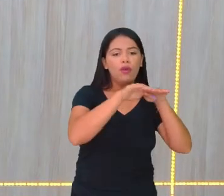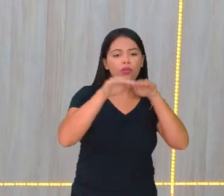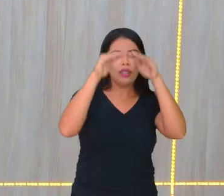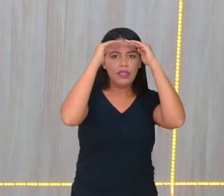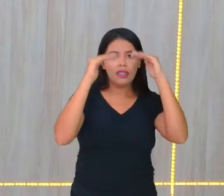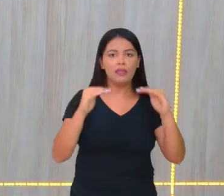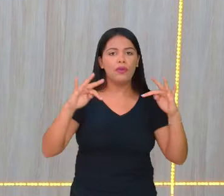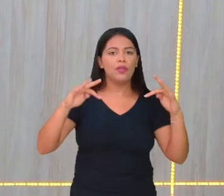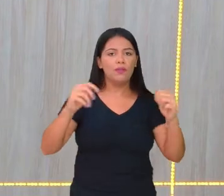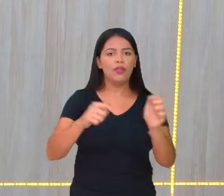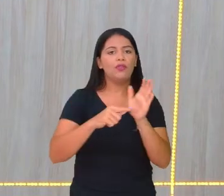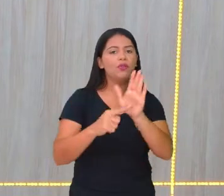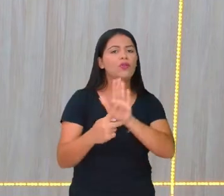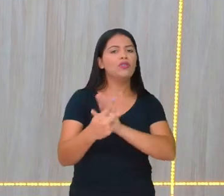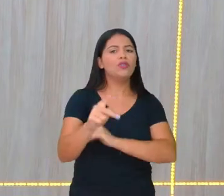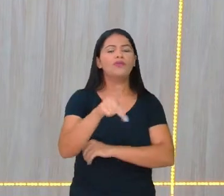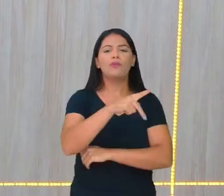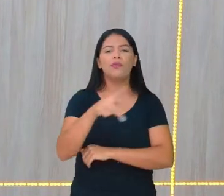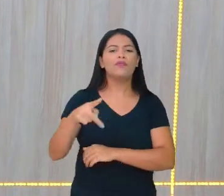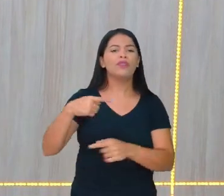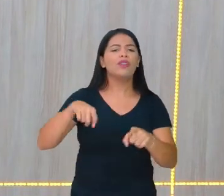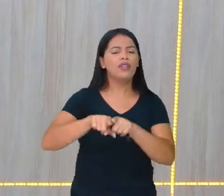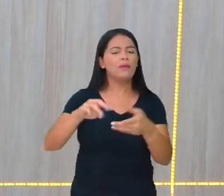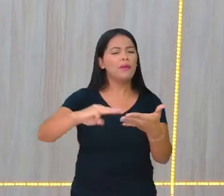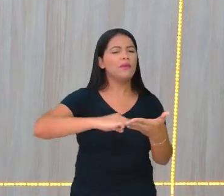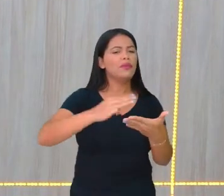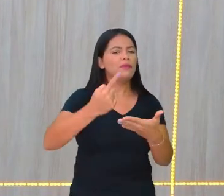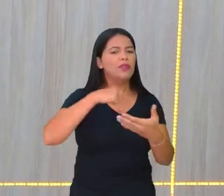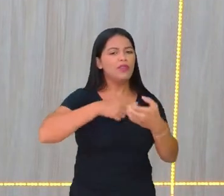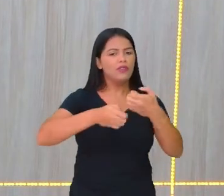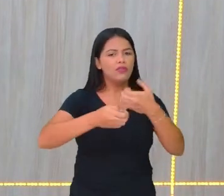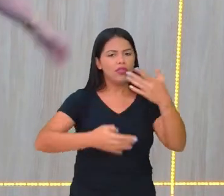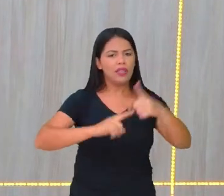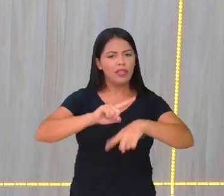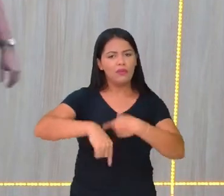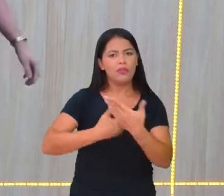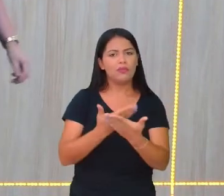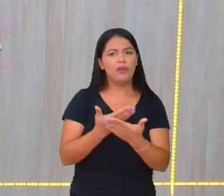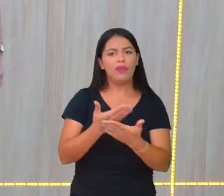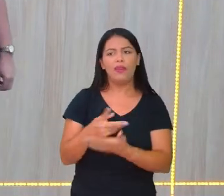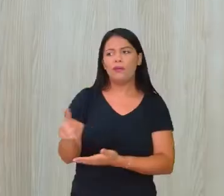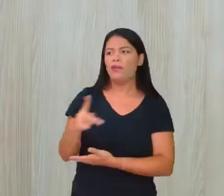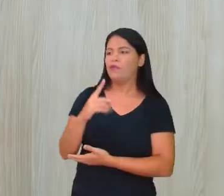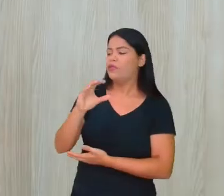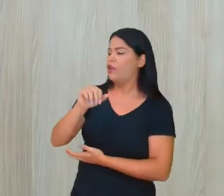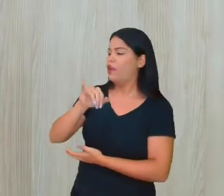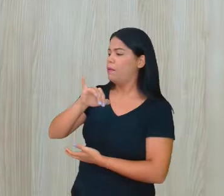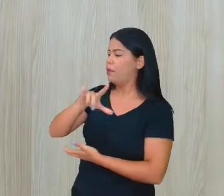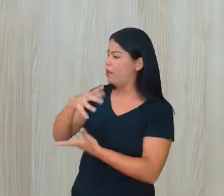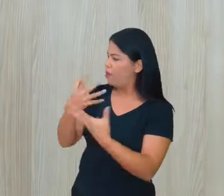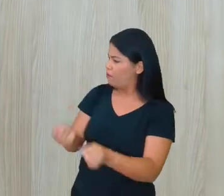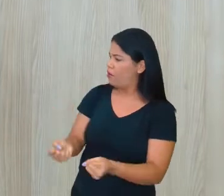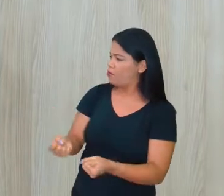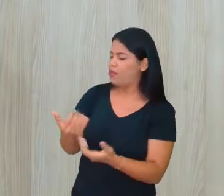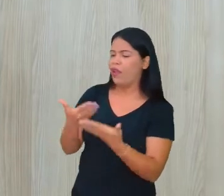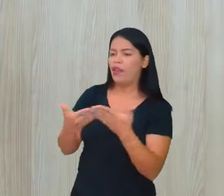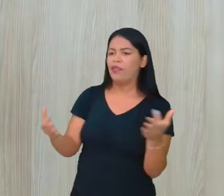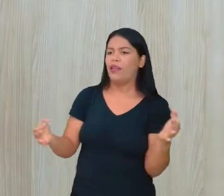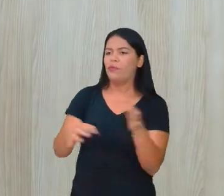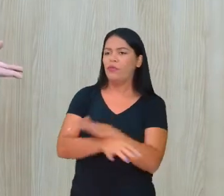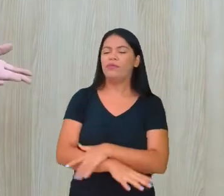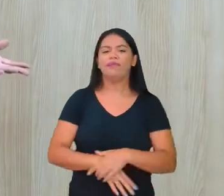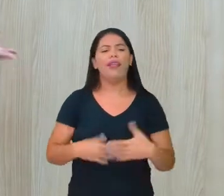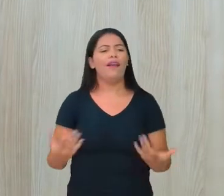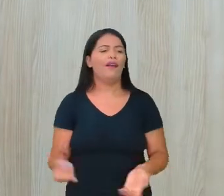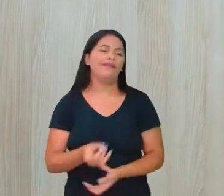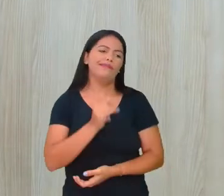tá certo? Comente conosco aqui no chat da próxima aula. Professora Camille, vamos embora. A aula acabou. Professora, que pena, né? Como